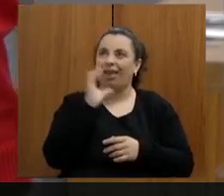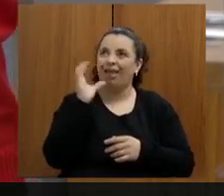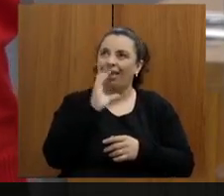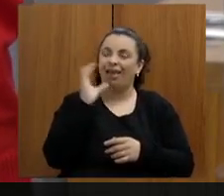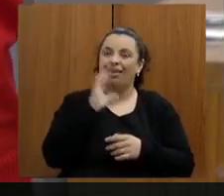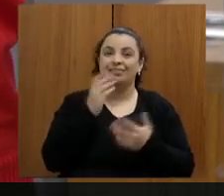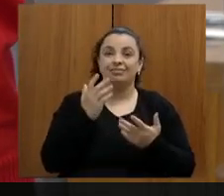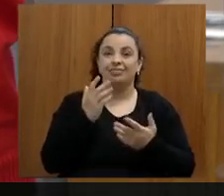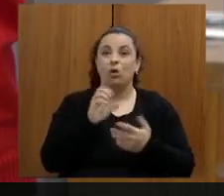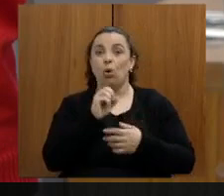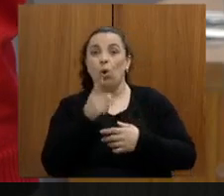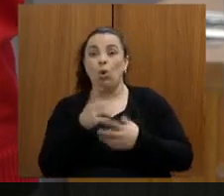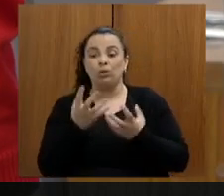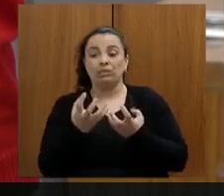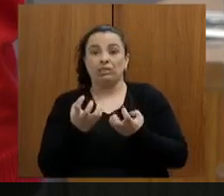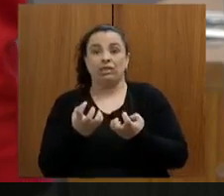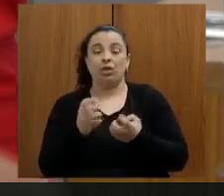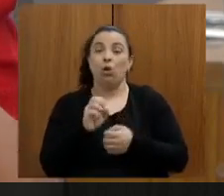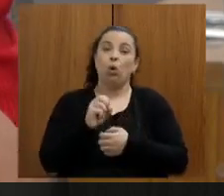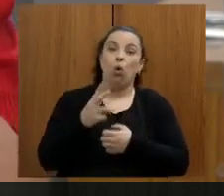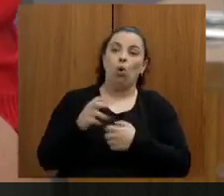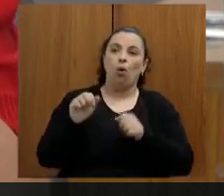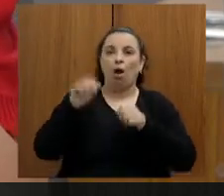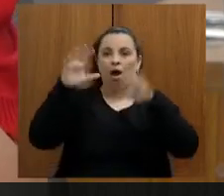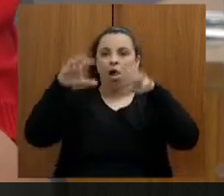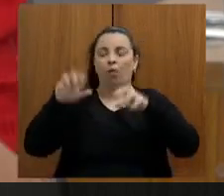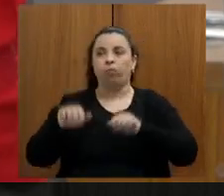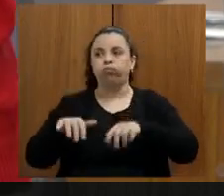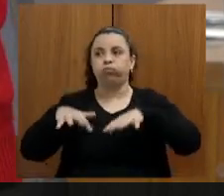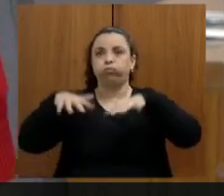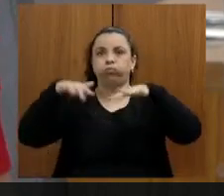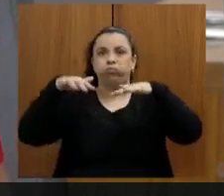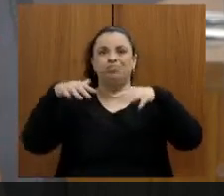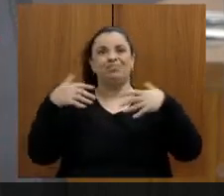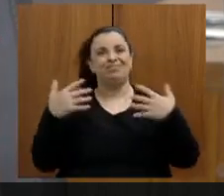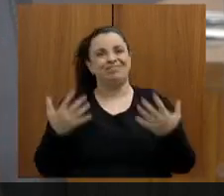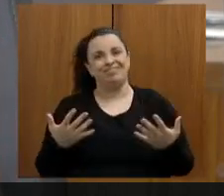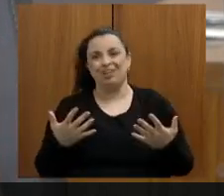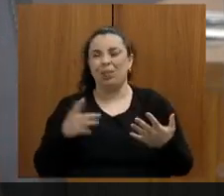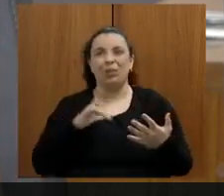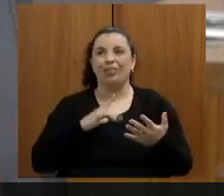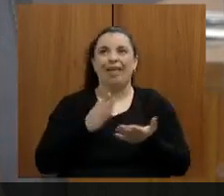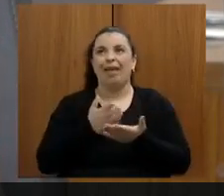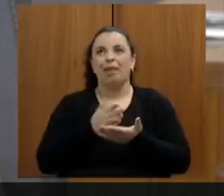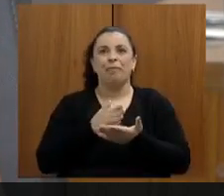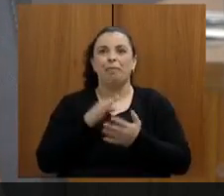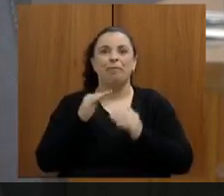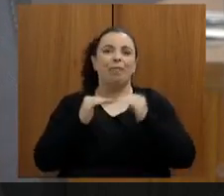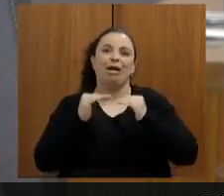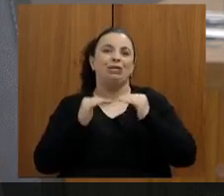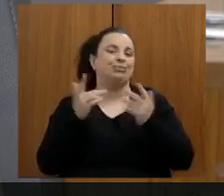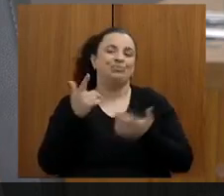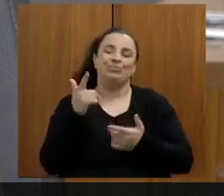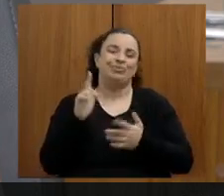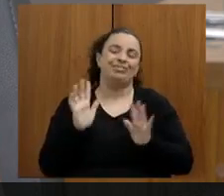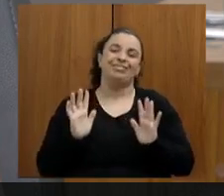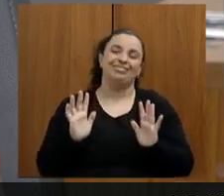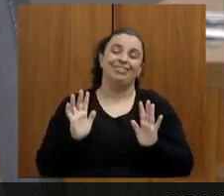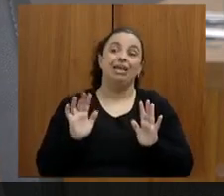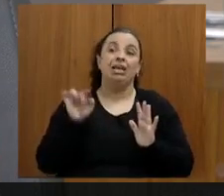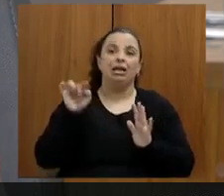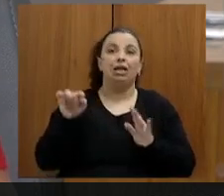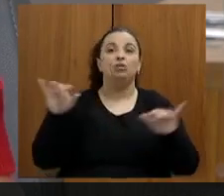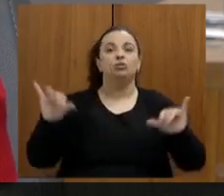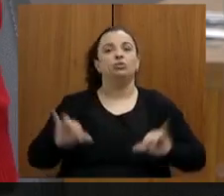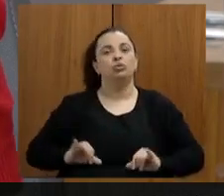seca ou temos enchente e é não temos meio termo então é uma região que sofre muito e